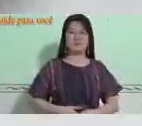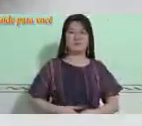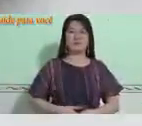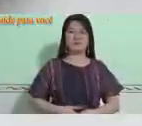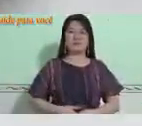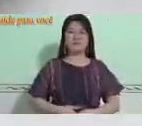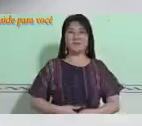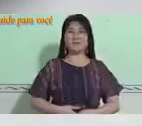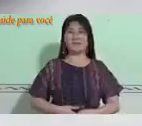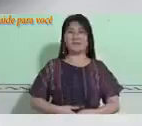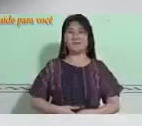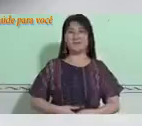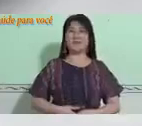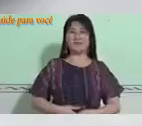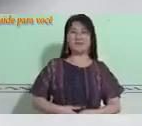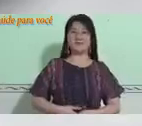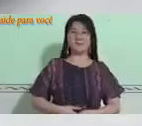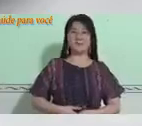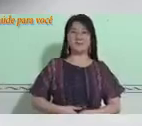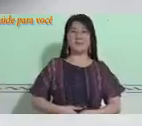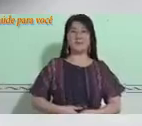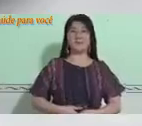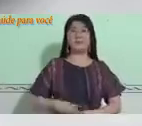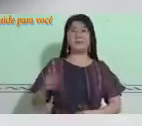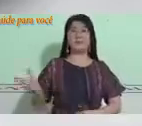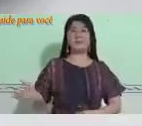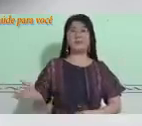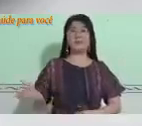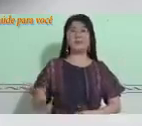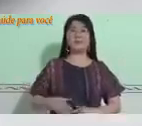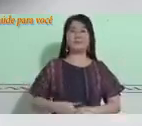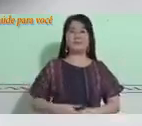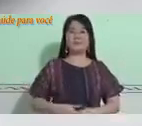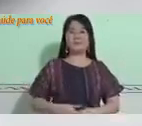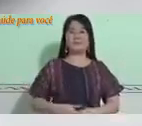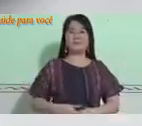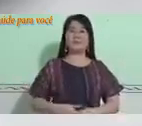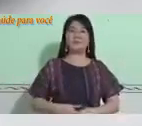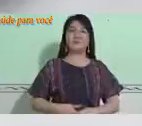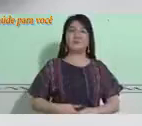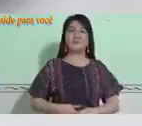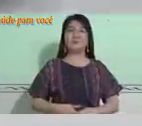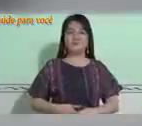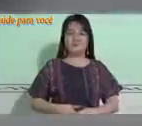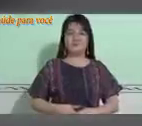sistema imunológico para diminuir a inflamação, e com mudança na dieta.